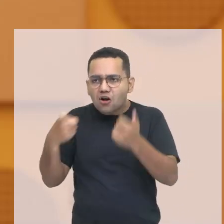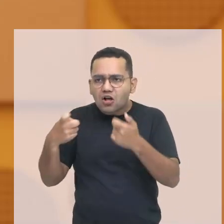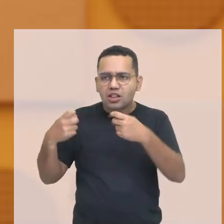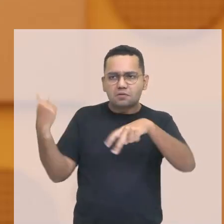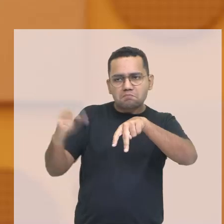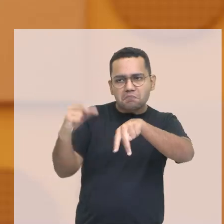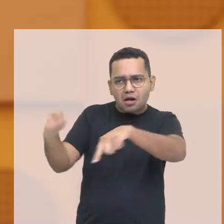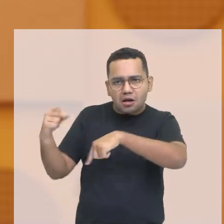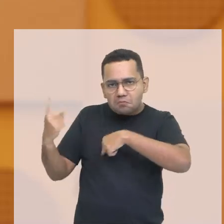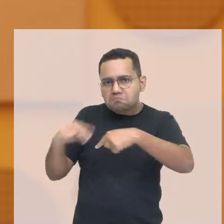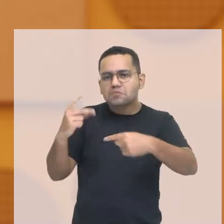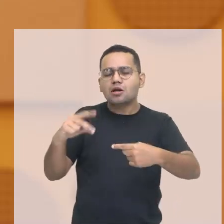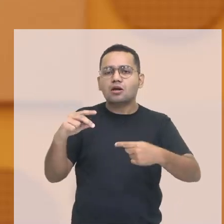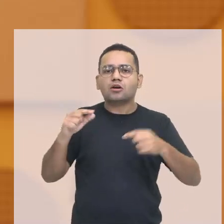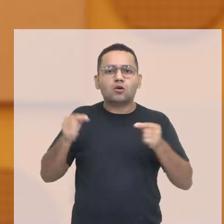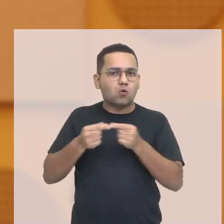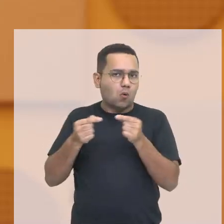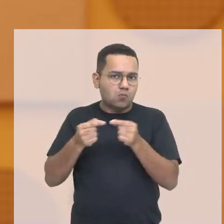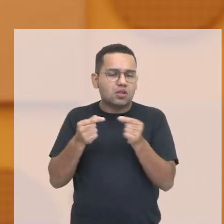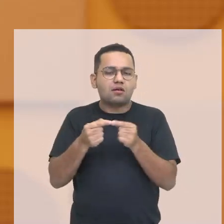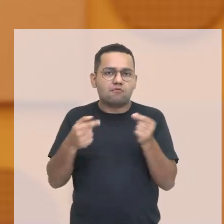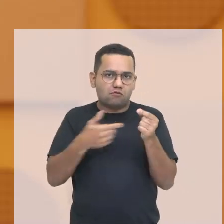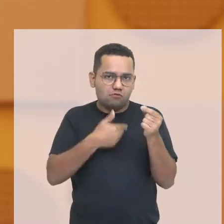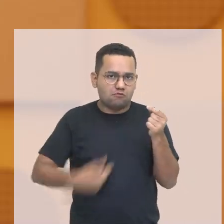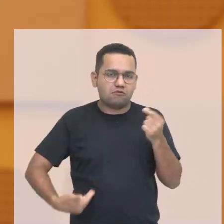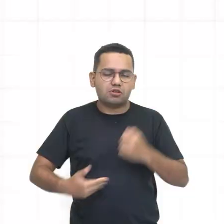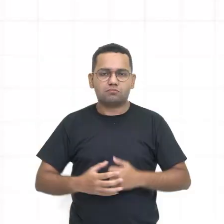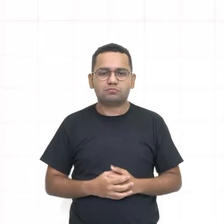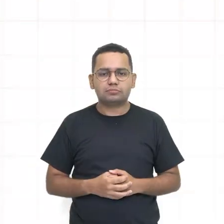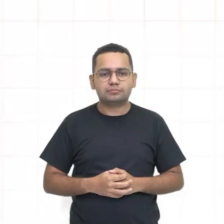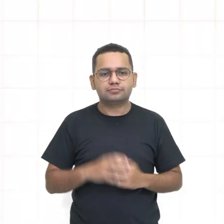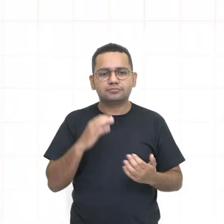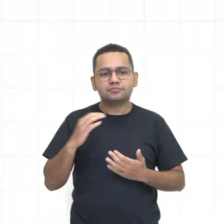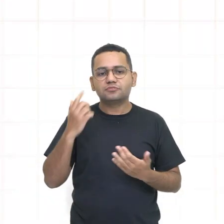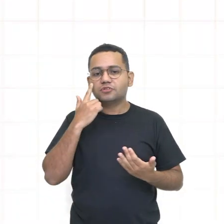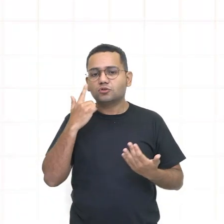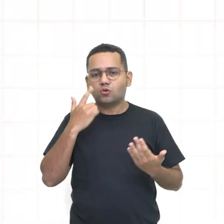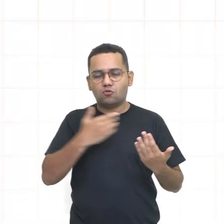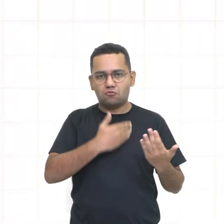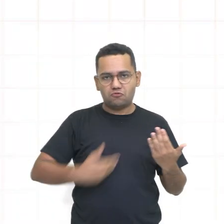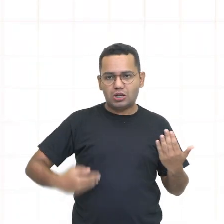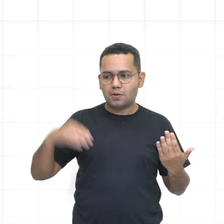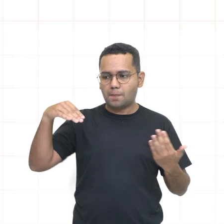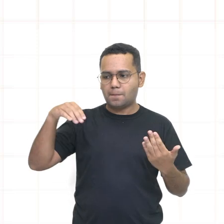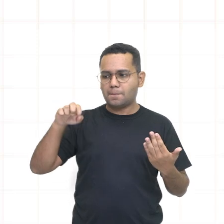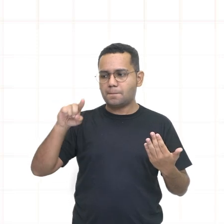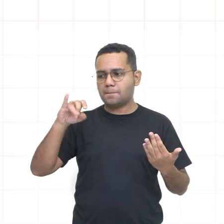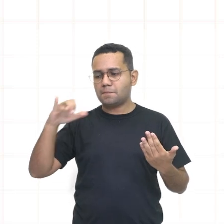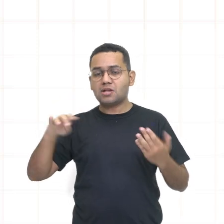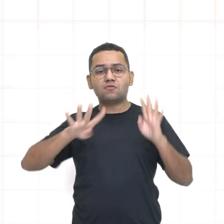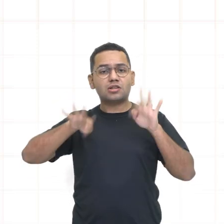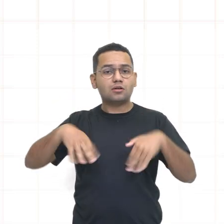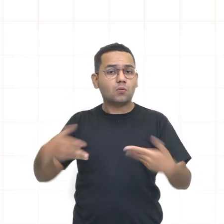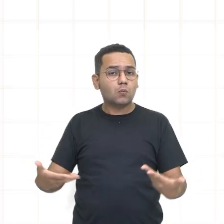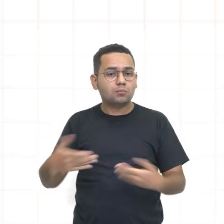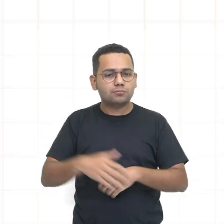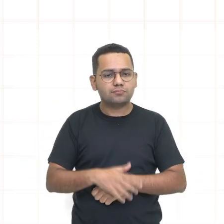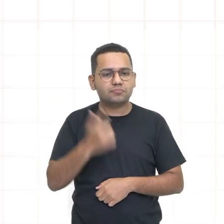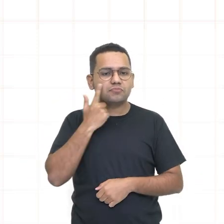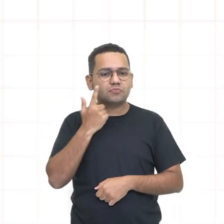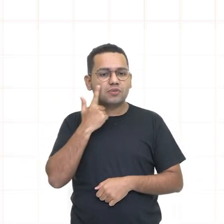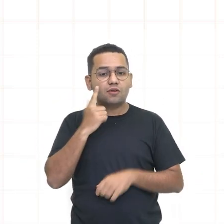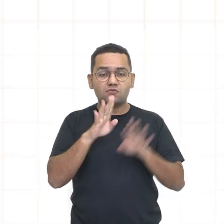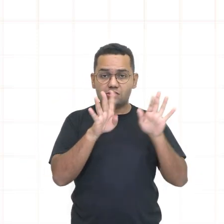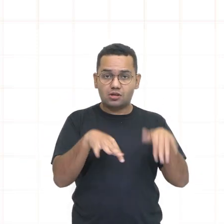governo Médici. E como é que vai terminar, né, o governo Médici? Vamos lá. Ele termina em 1974,